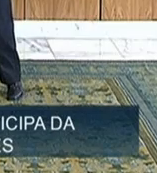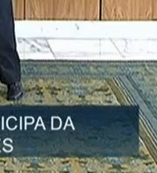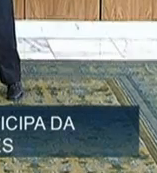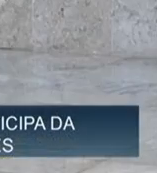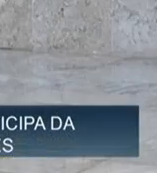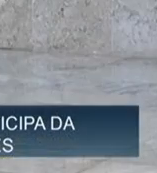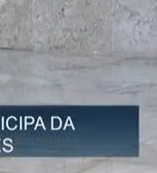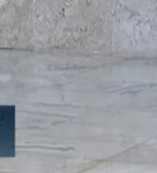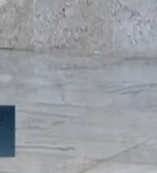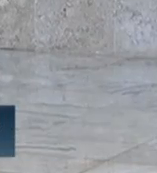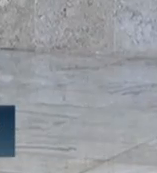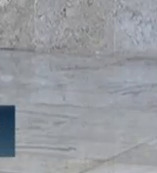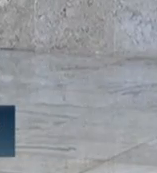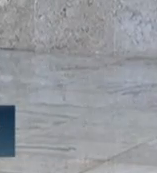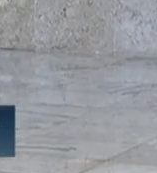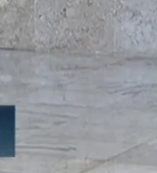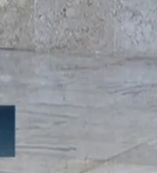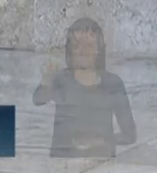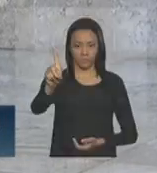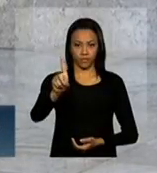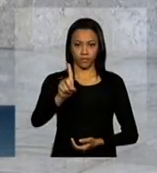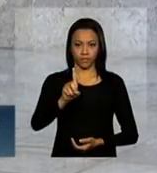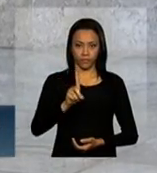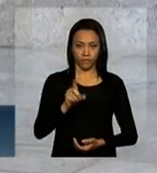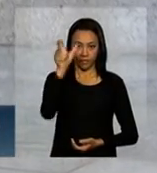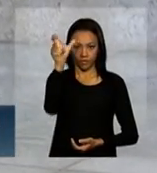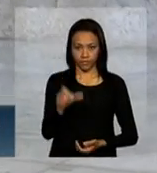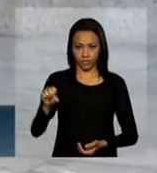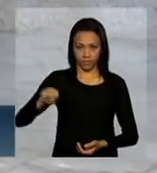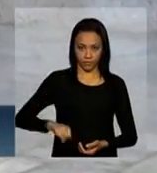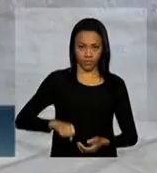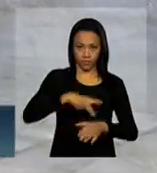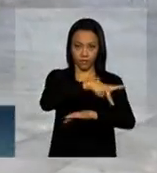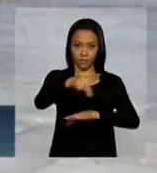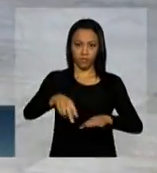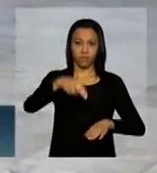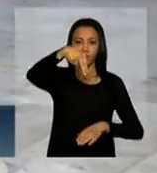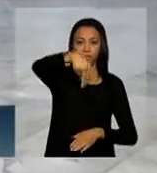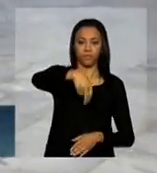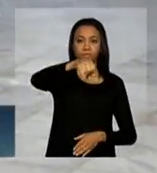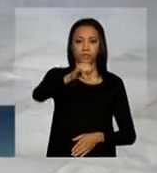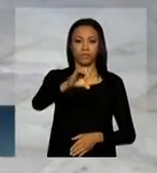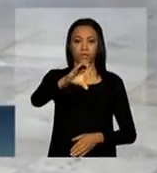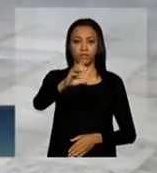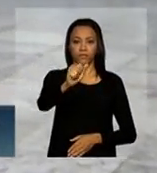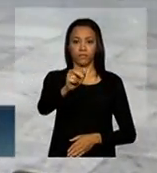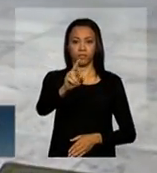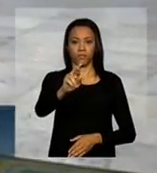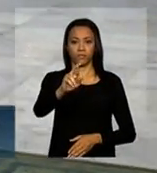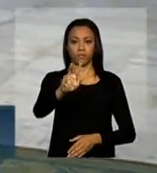A embaixadora da República da Nicarágua, Lorena del Carmen Martínez.